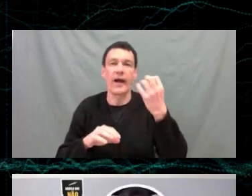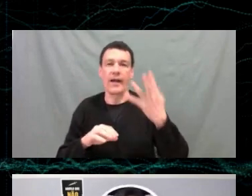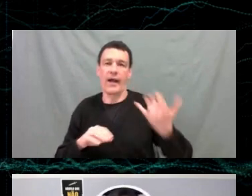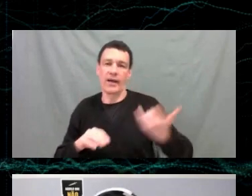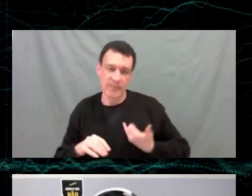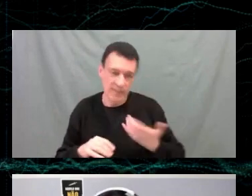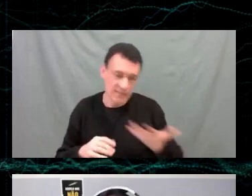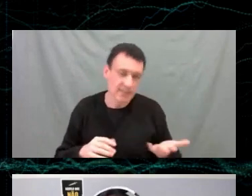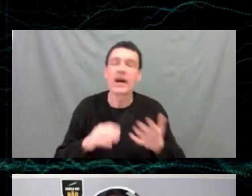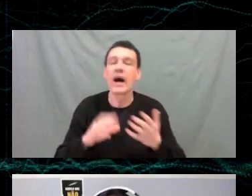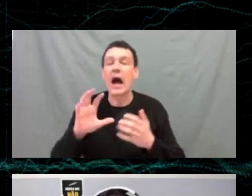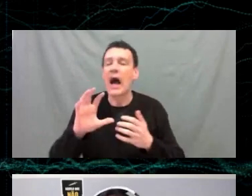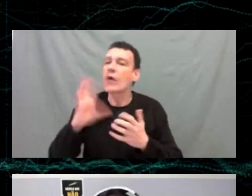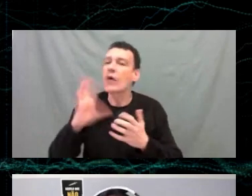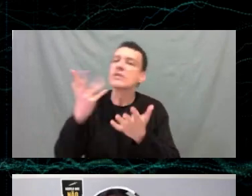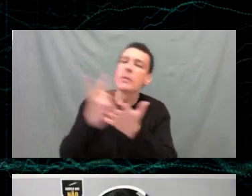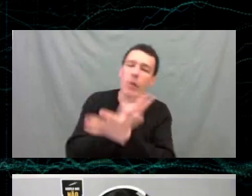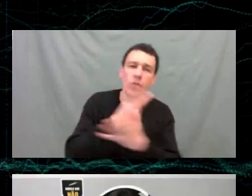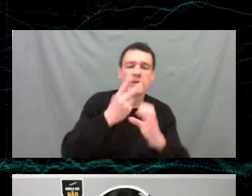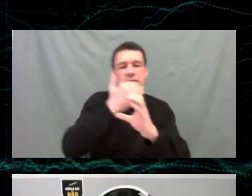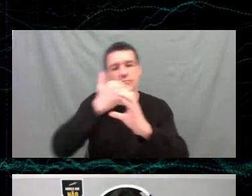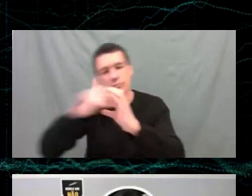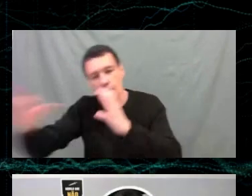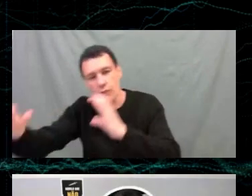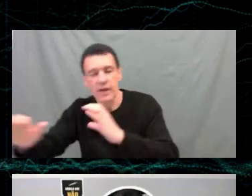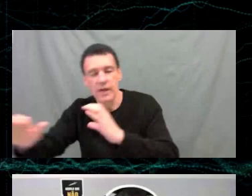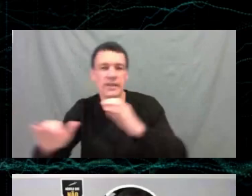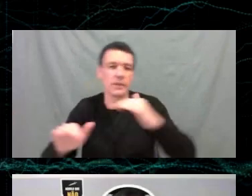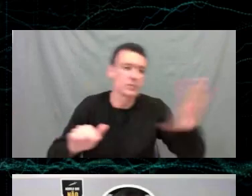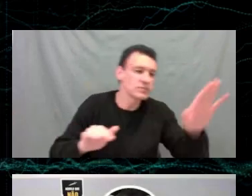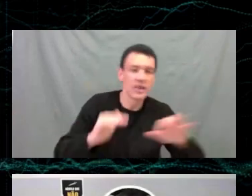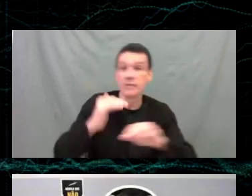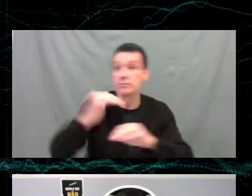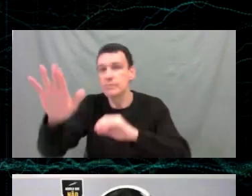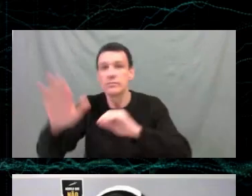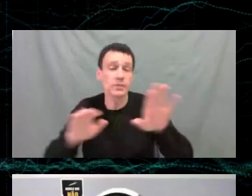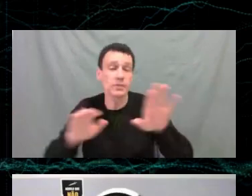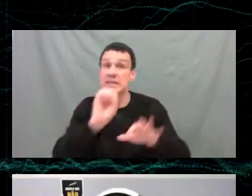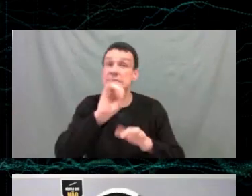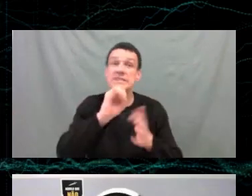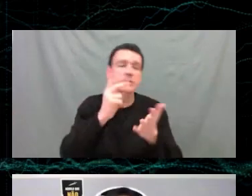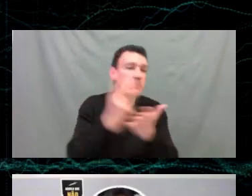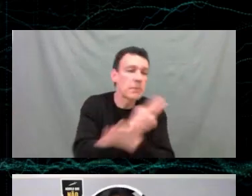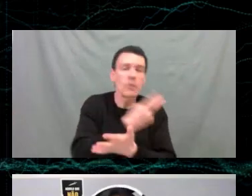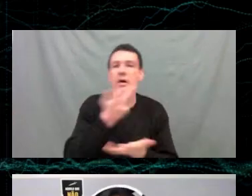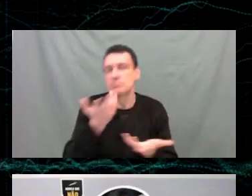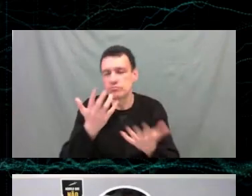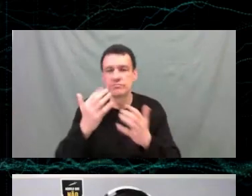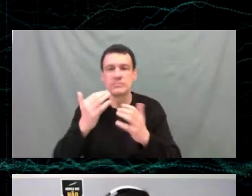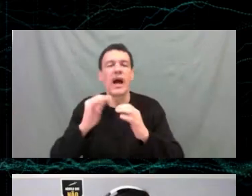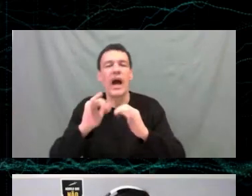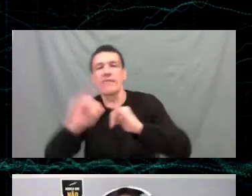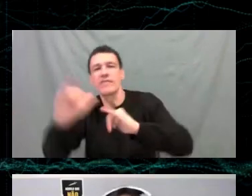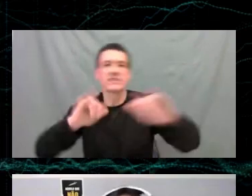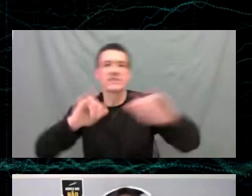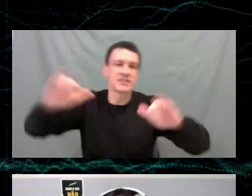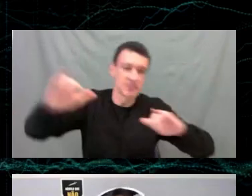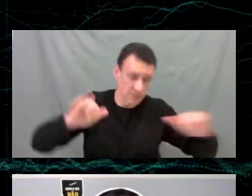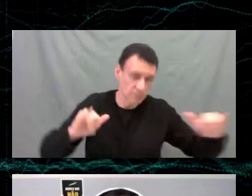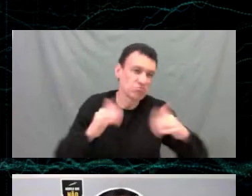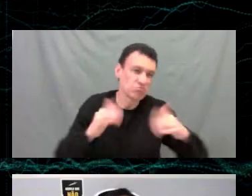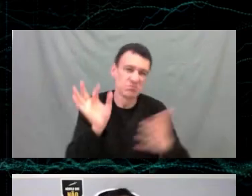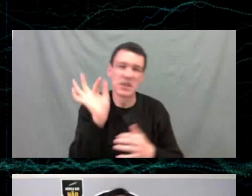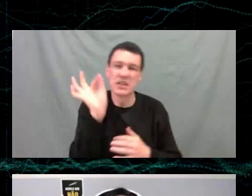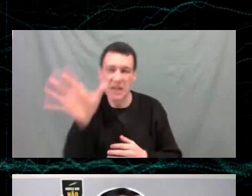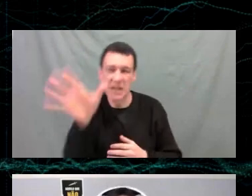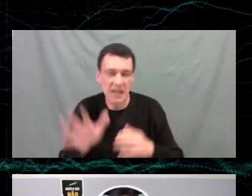enviar as notificações. Então, é ele que vai mandar as notificações quando der alguma coisa ruim. Vai enviar para as mídias definidas, um Telegram da vida, um